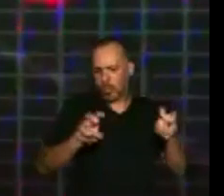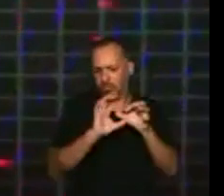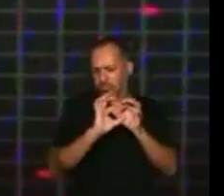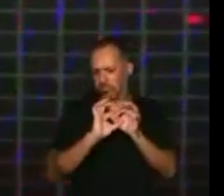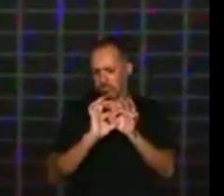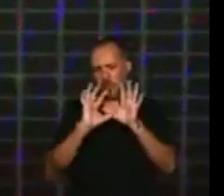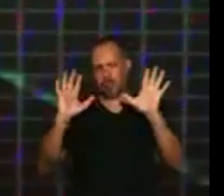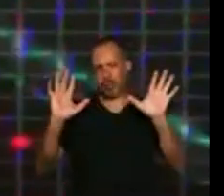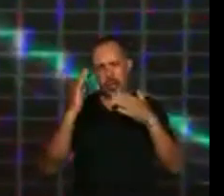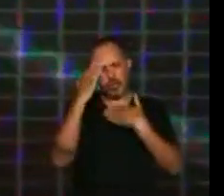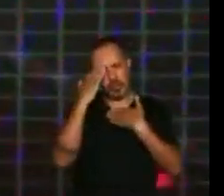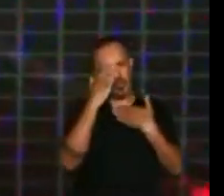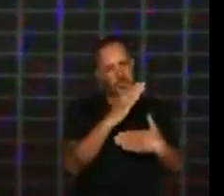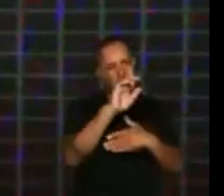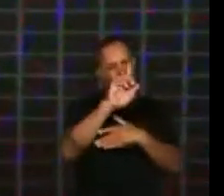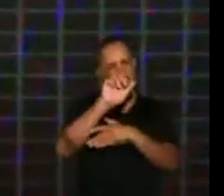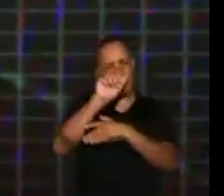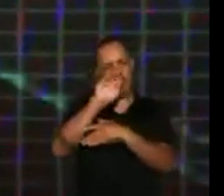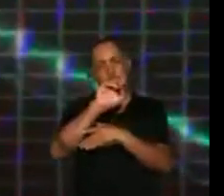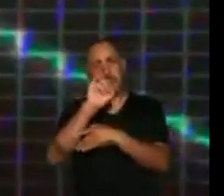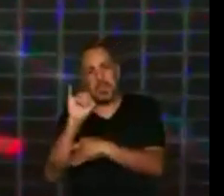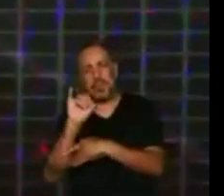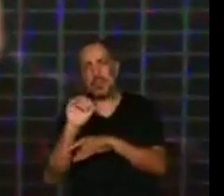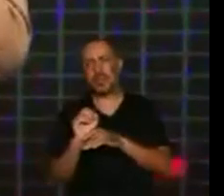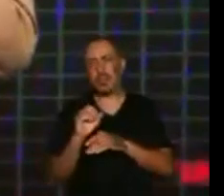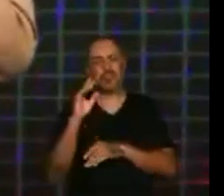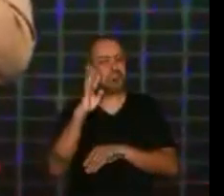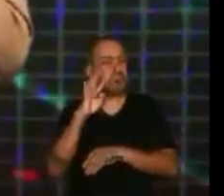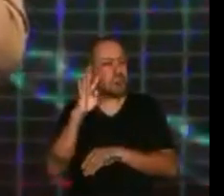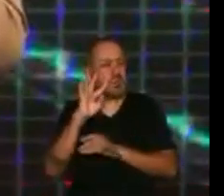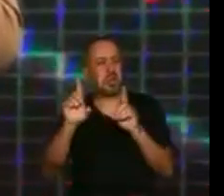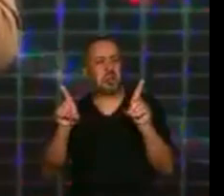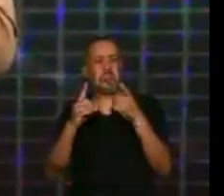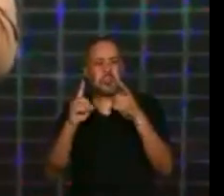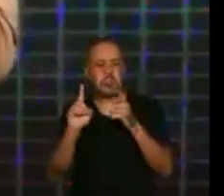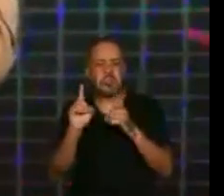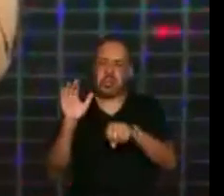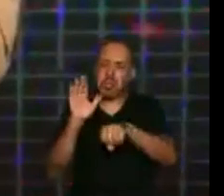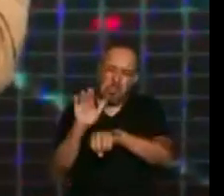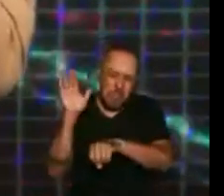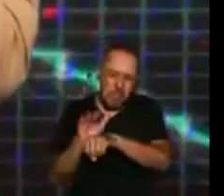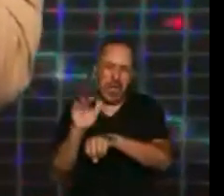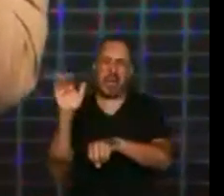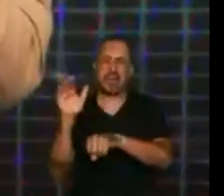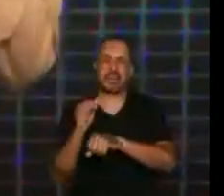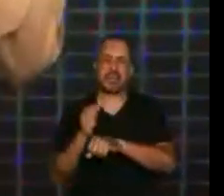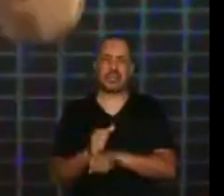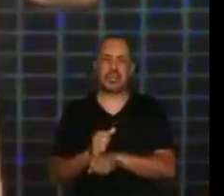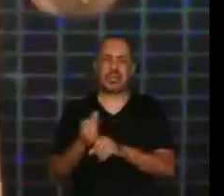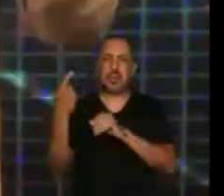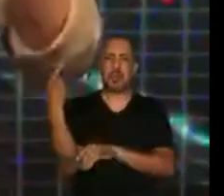que... Fala, obrigado, Gabi. Quero dizer, inclusive, que falaram para mim, olha, muito legal o negócio da música, pode fazer mais. Foi a primeira vez na minha